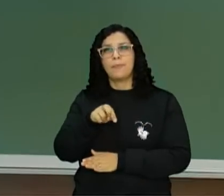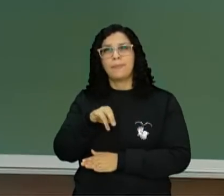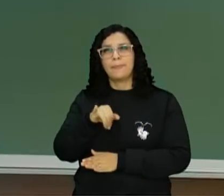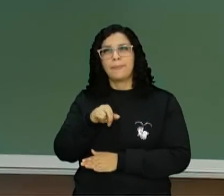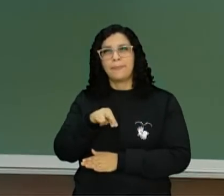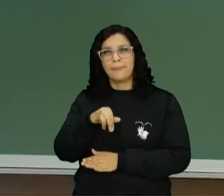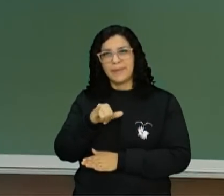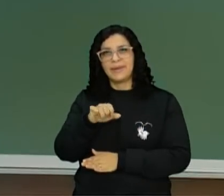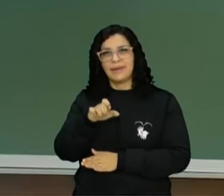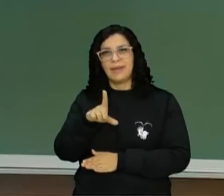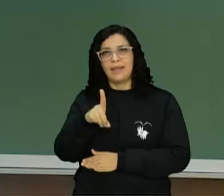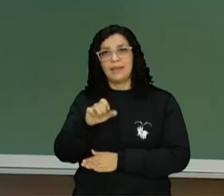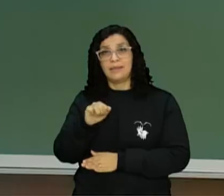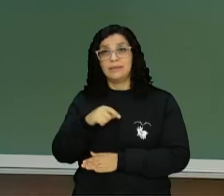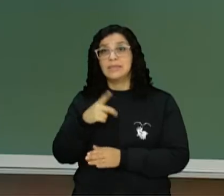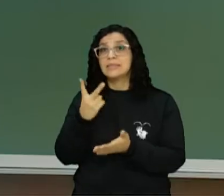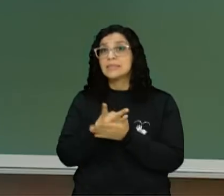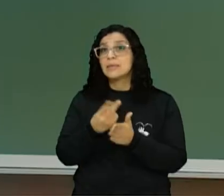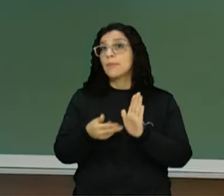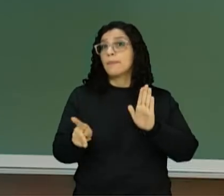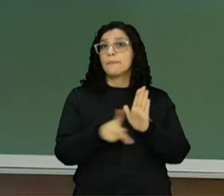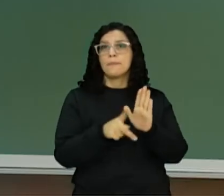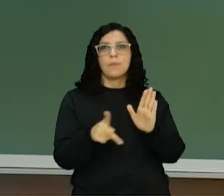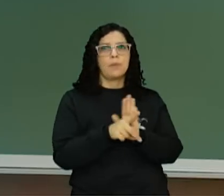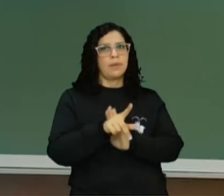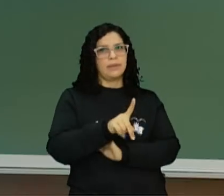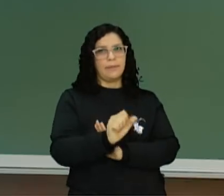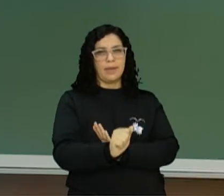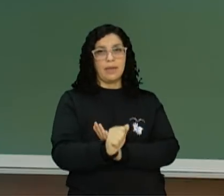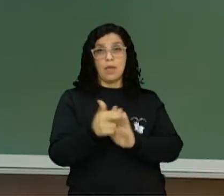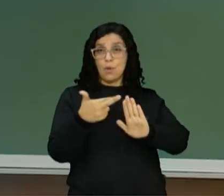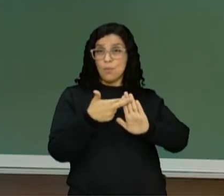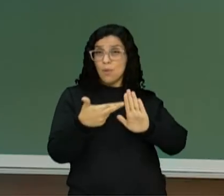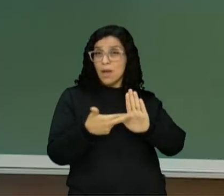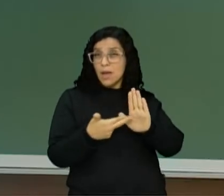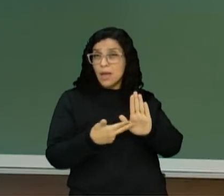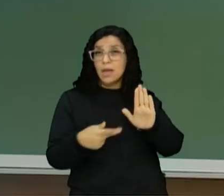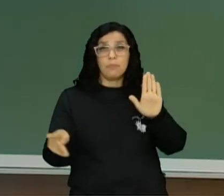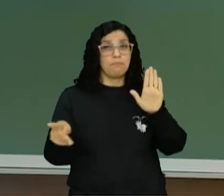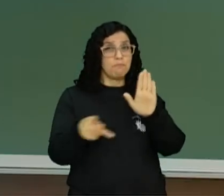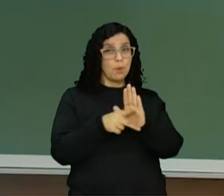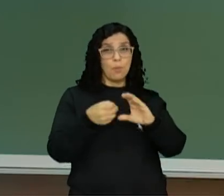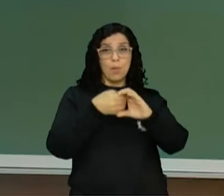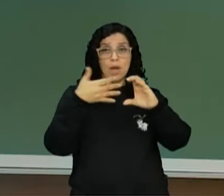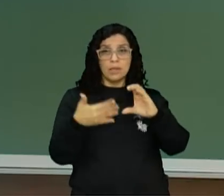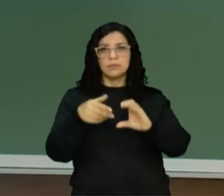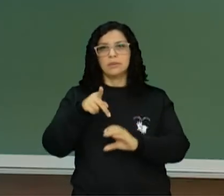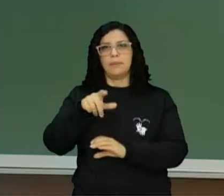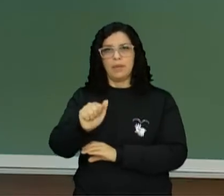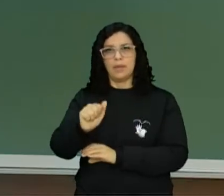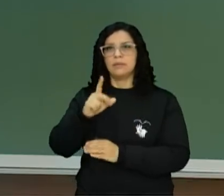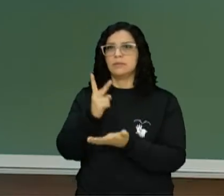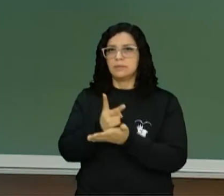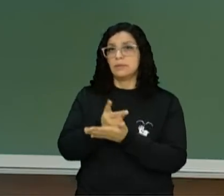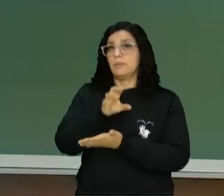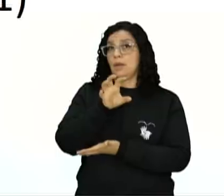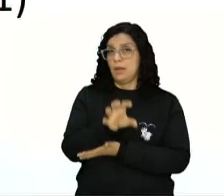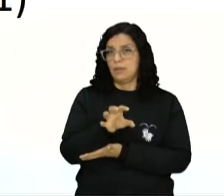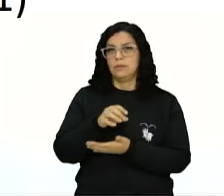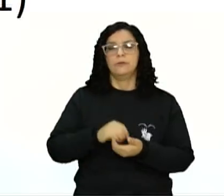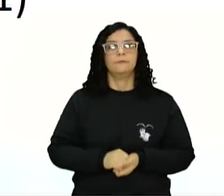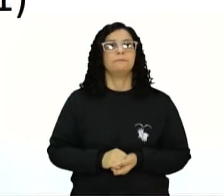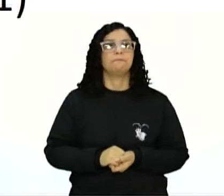que é propriedade? É uma coisa própria da PA. Aquilo é uma característica da progressão aritmética,